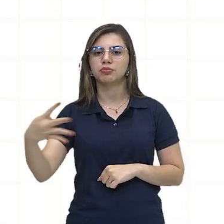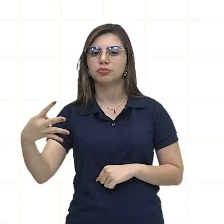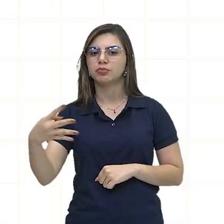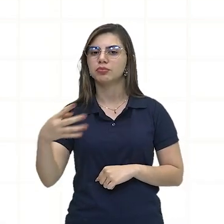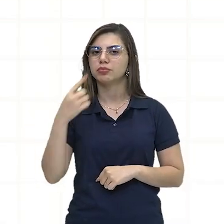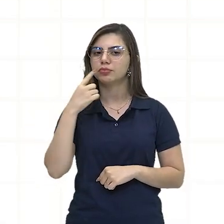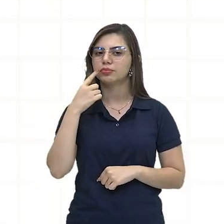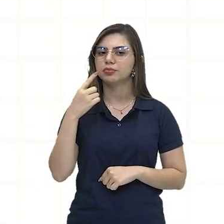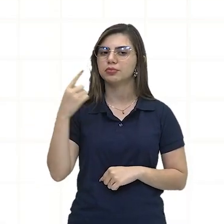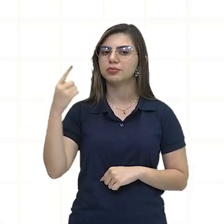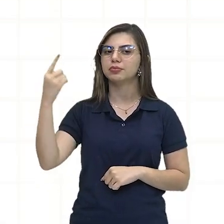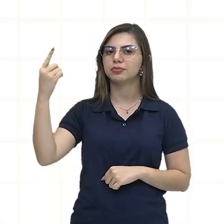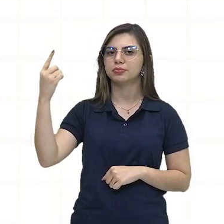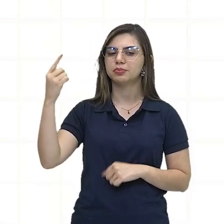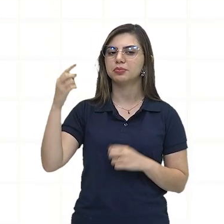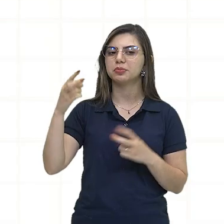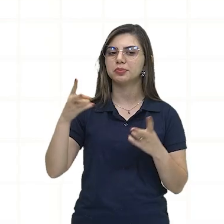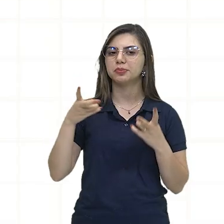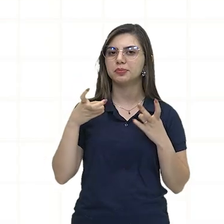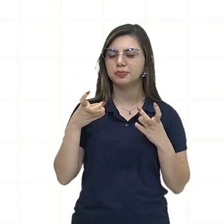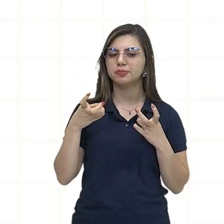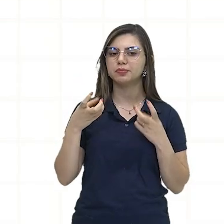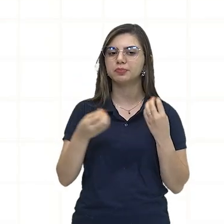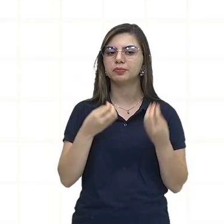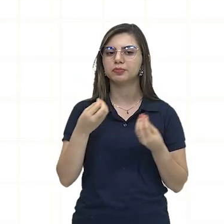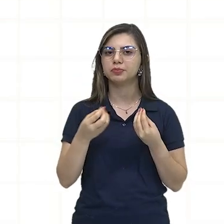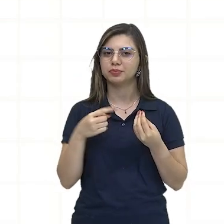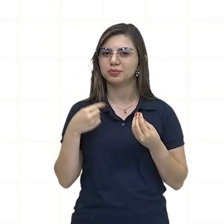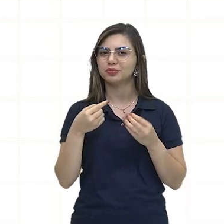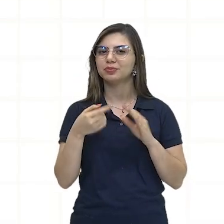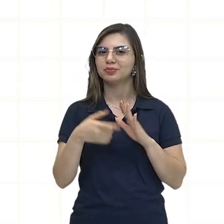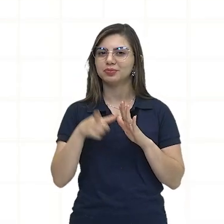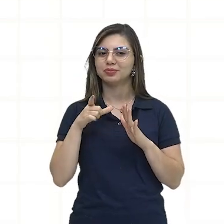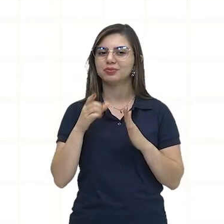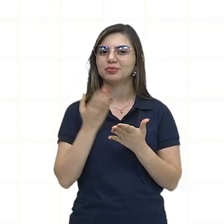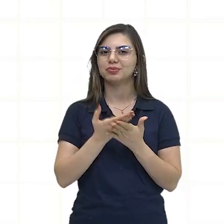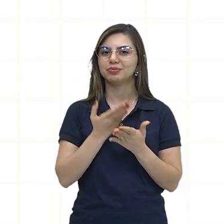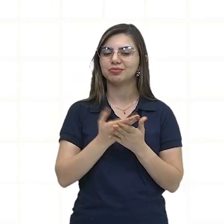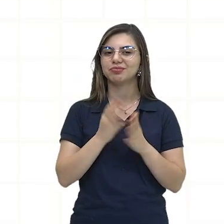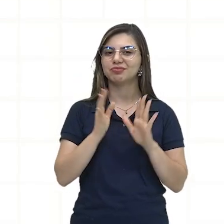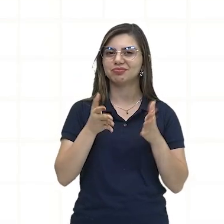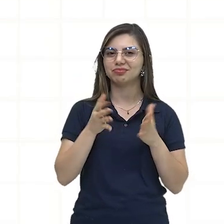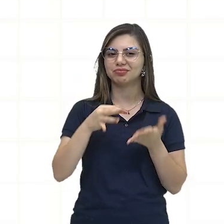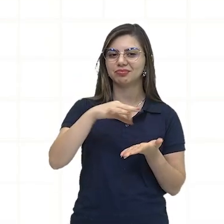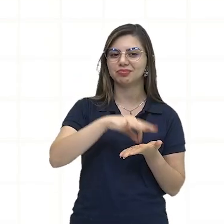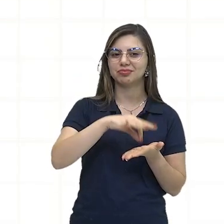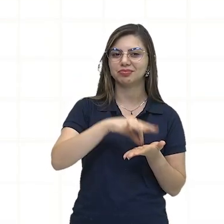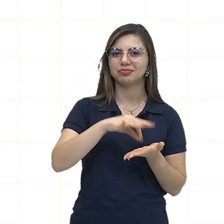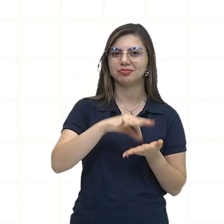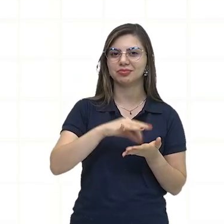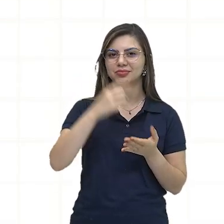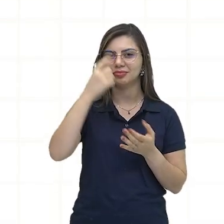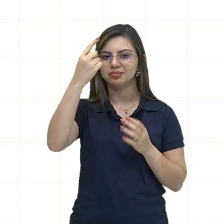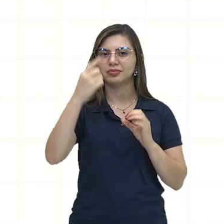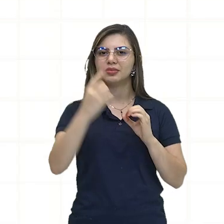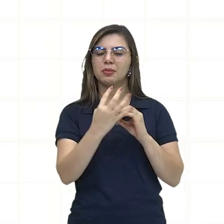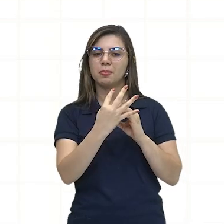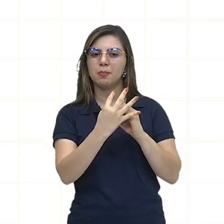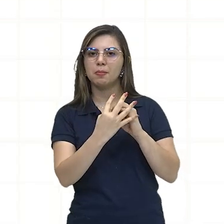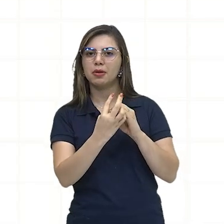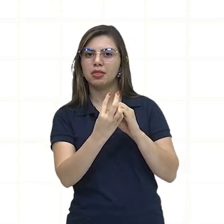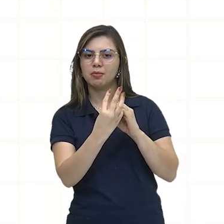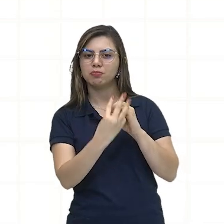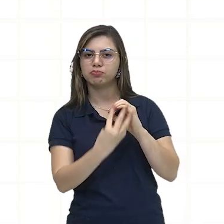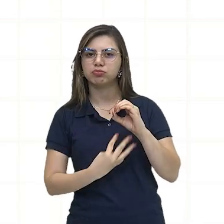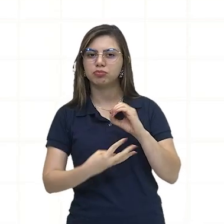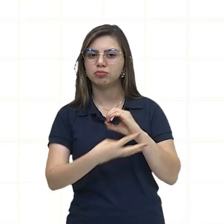conseguem identificar, mas a gente teve a aula das coordenadas geográficas, lembra? As latitudes e as longitudes.